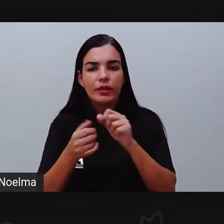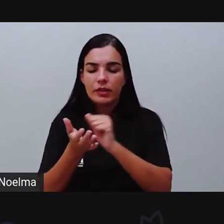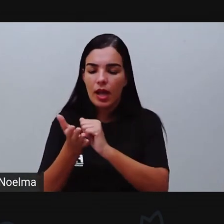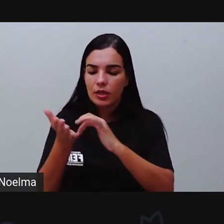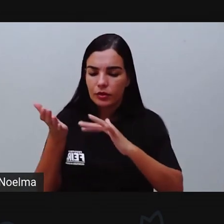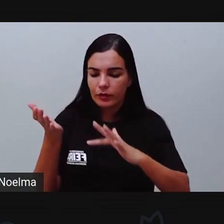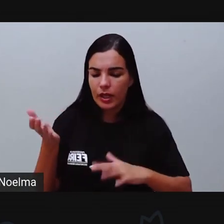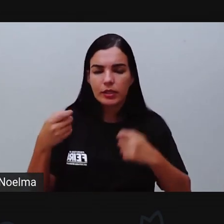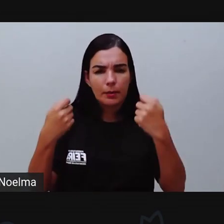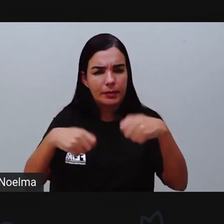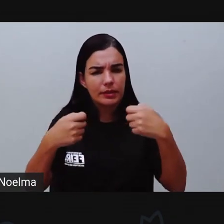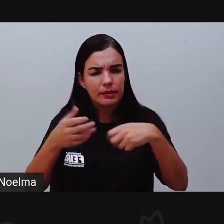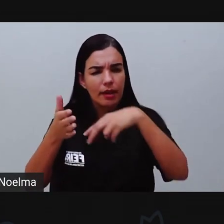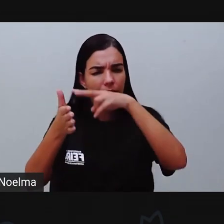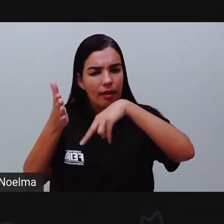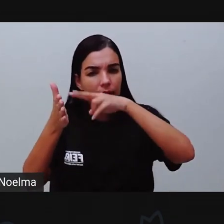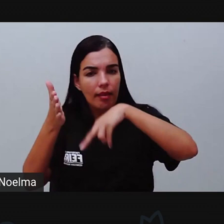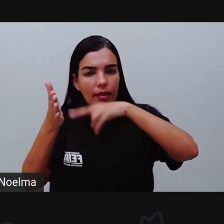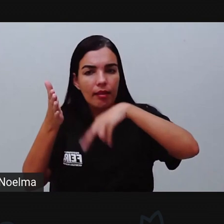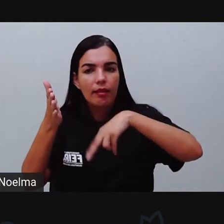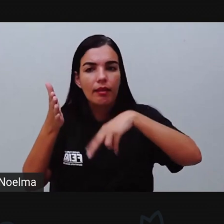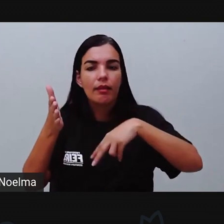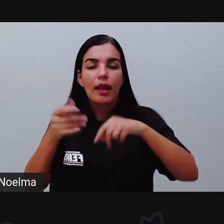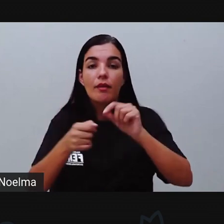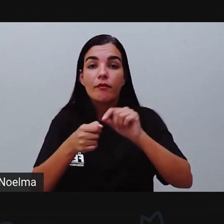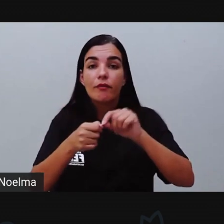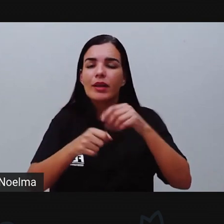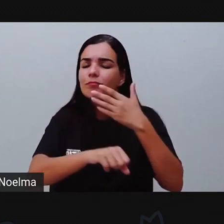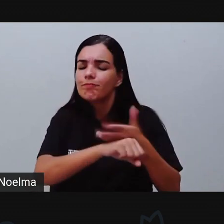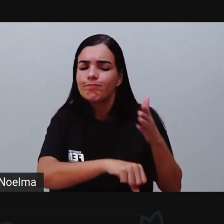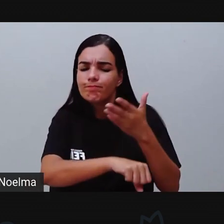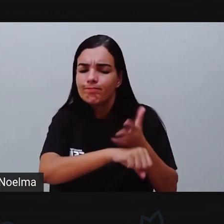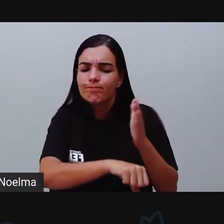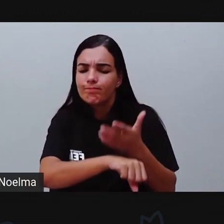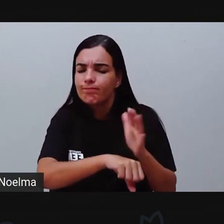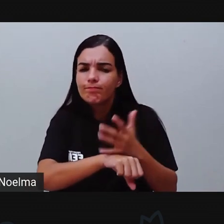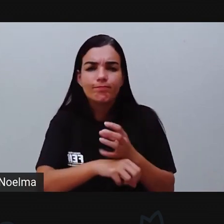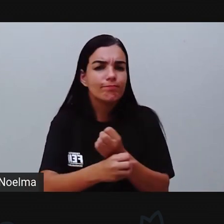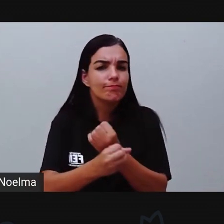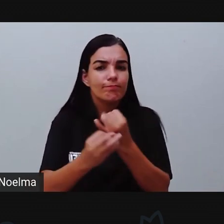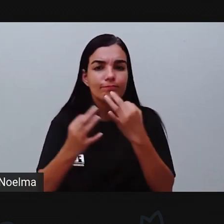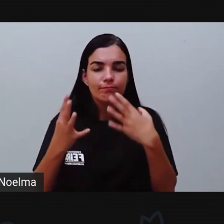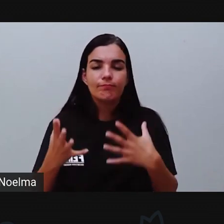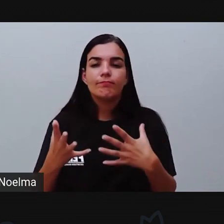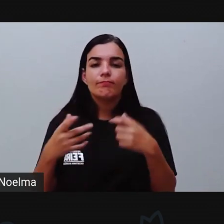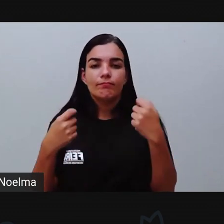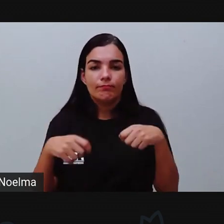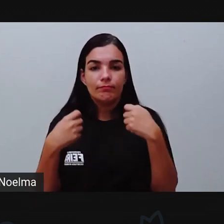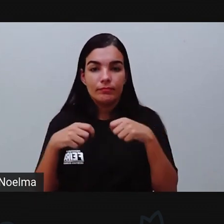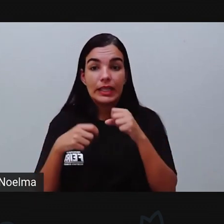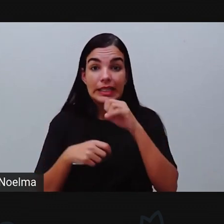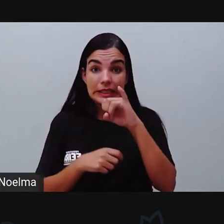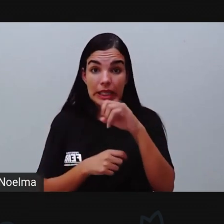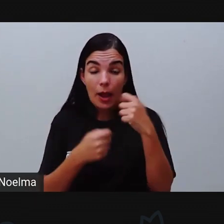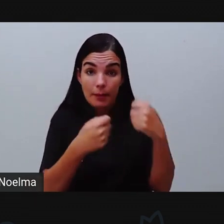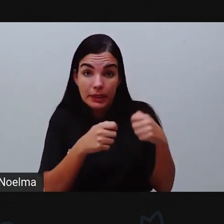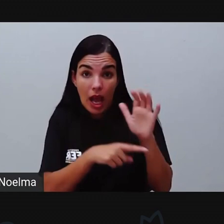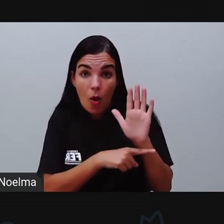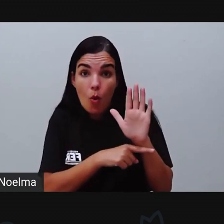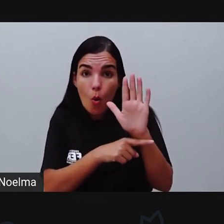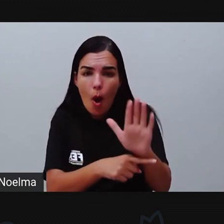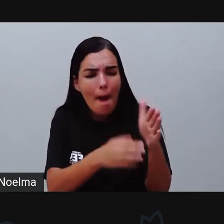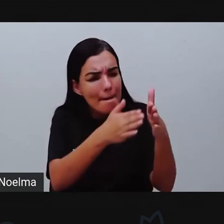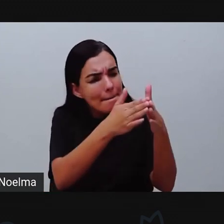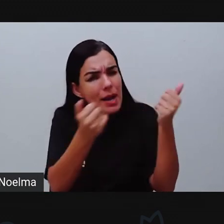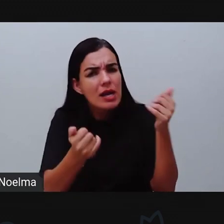atividade direitinho, pratique quantas vezes forem necessárias. Se precisar de ajuda,